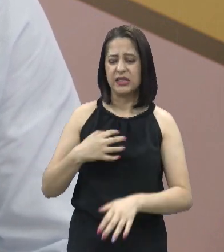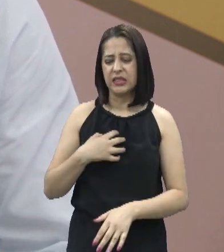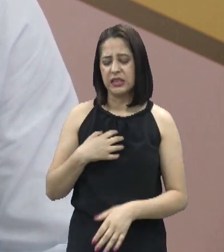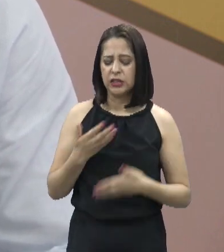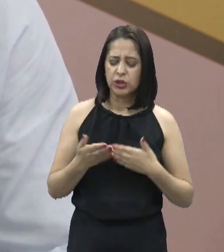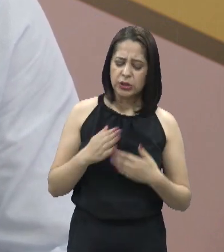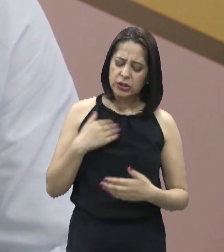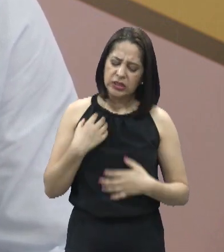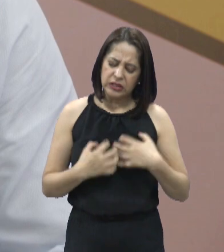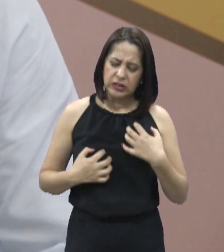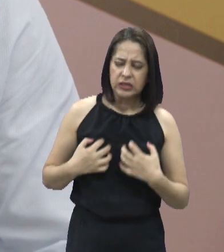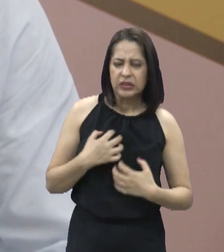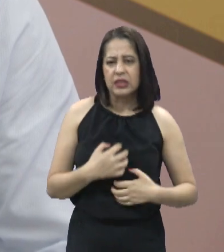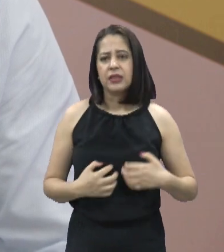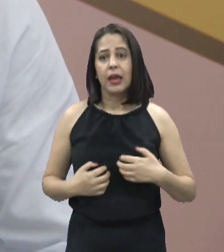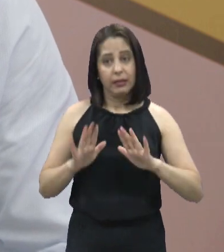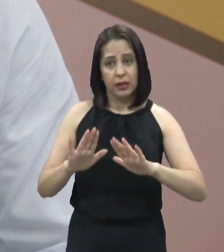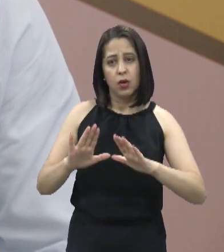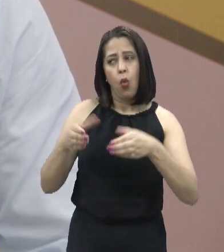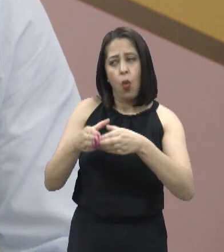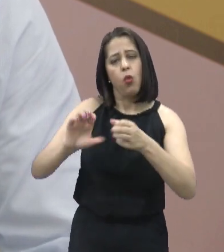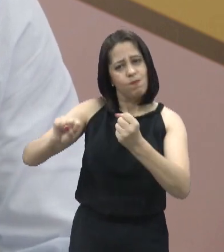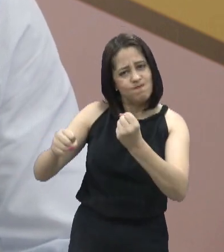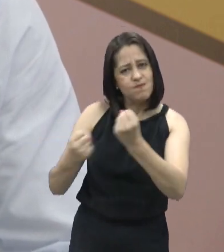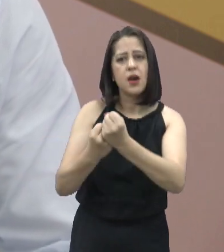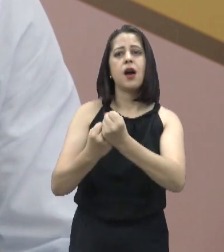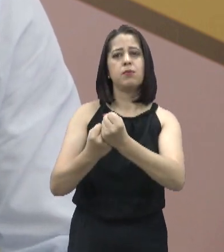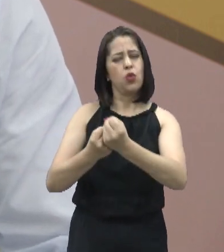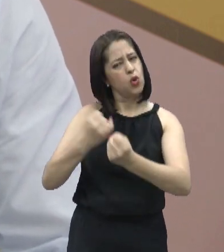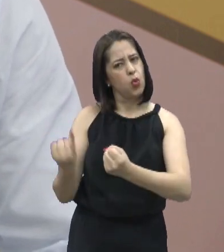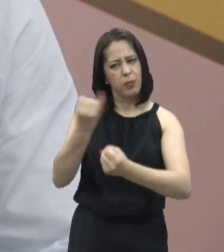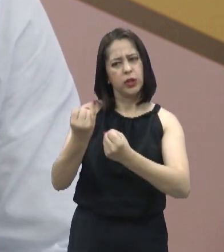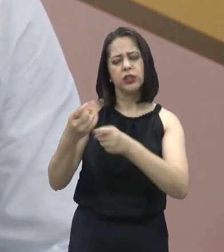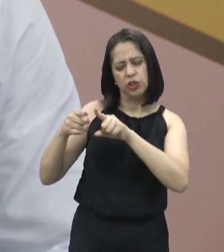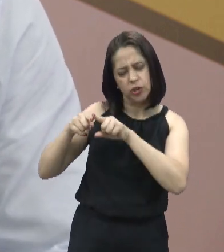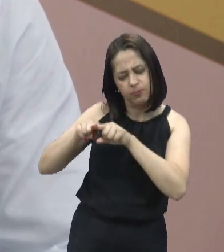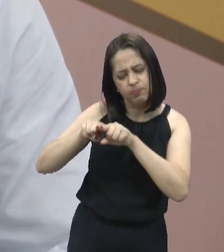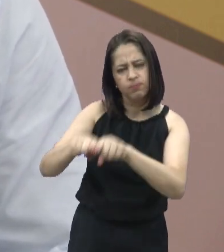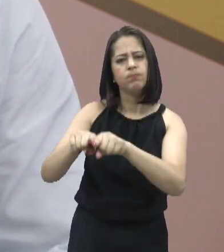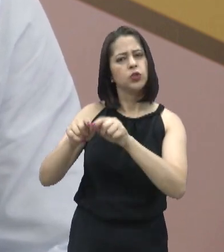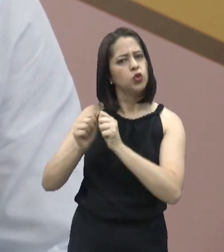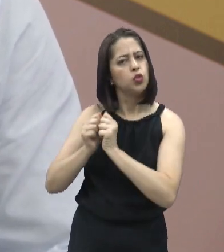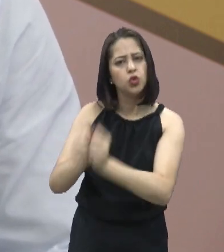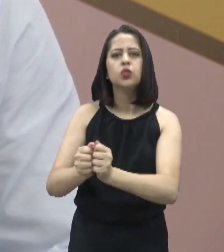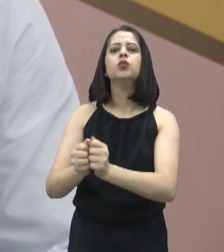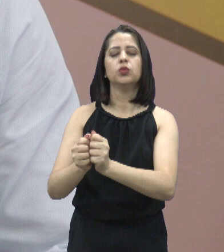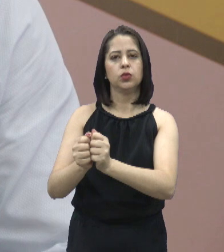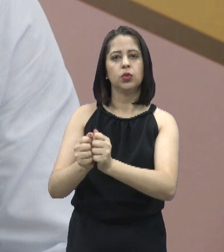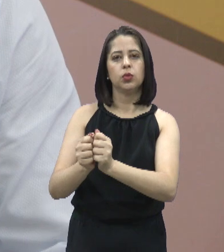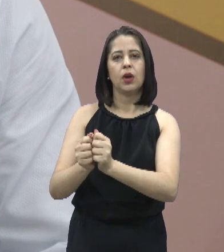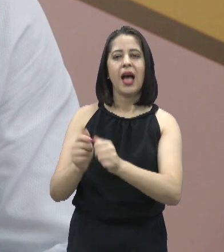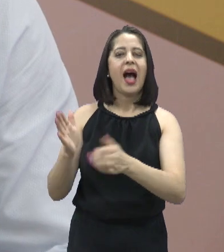importante ter essa rede de apoio para poder caminhar junto até chegar no momento